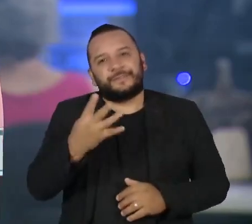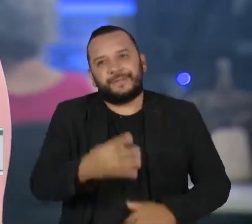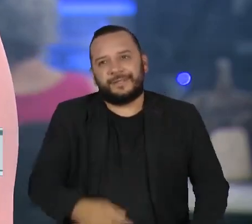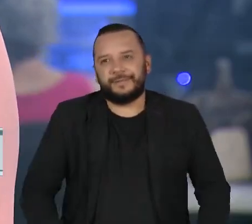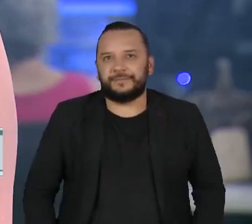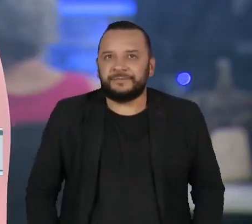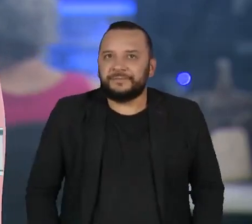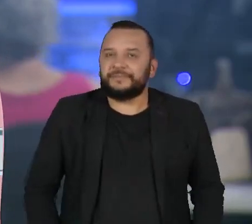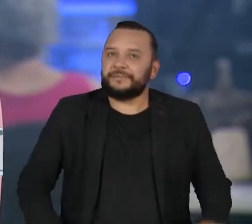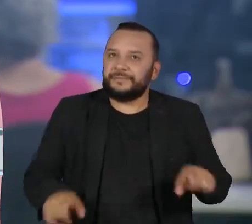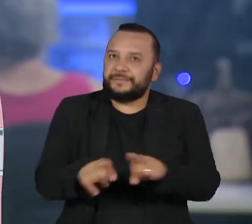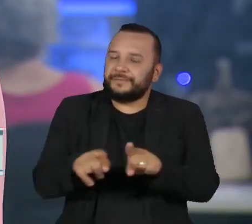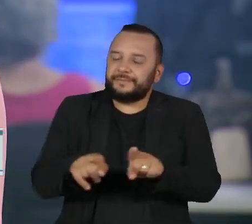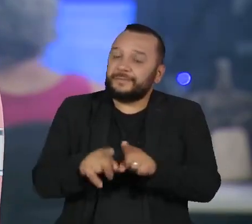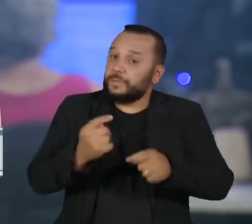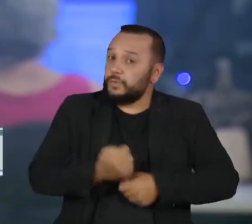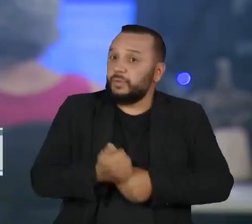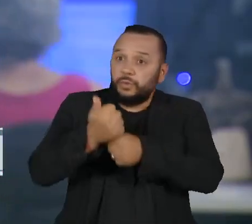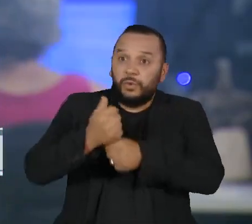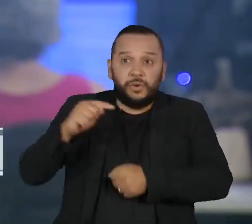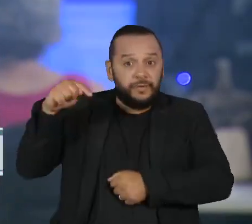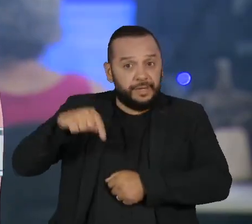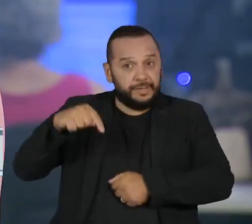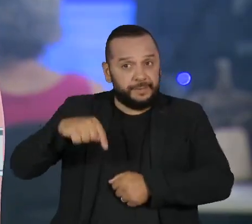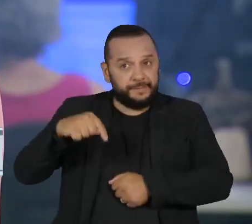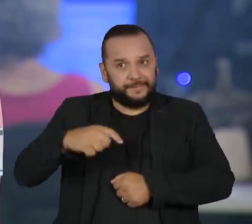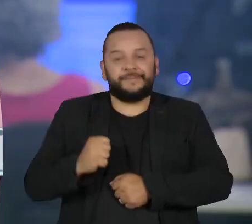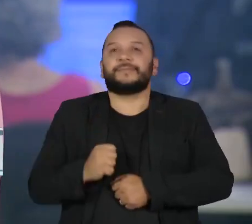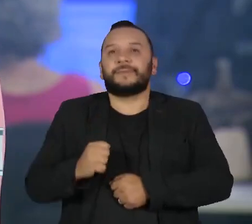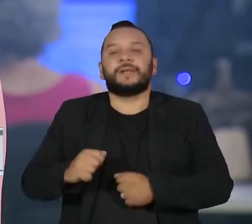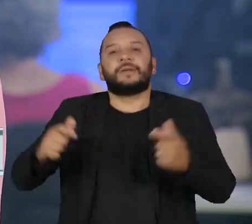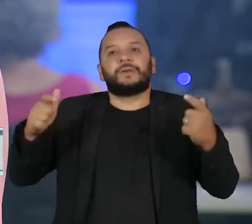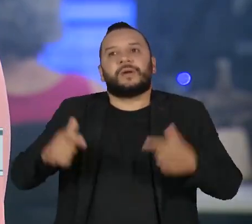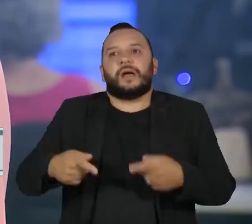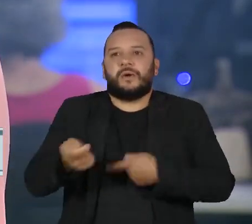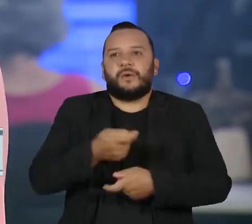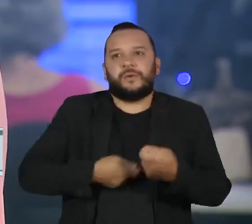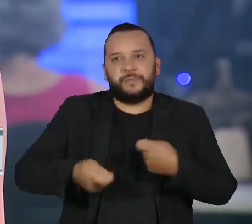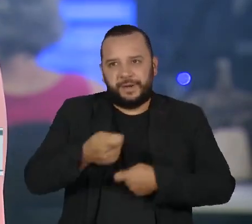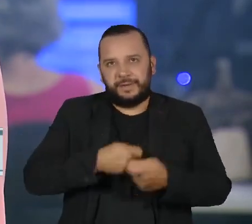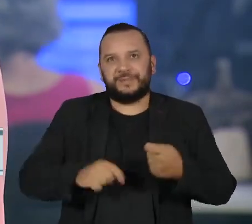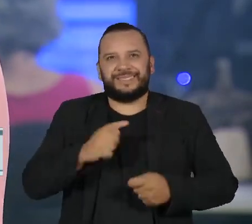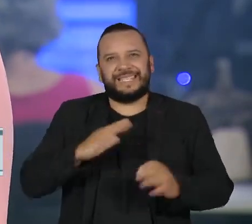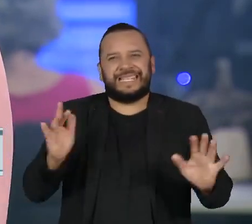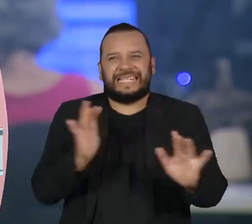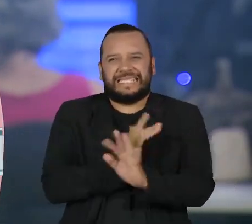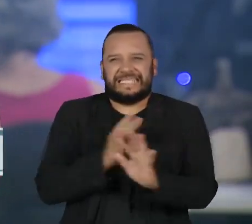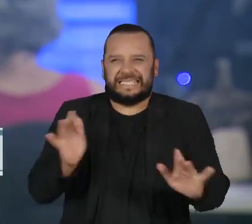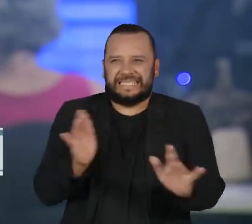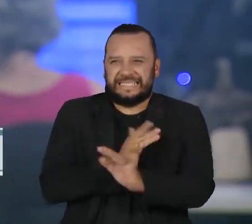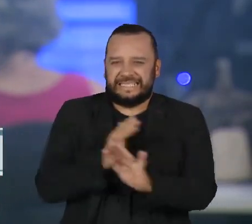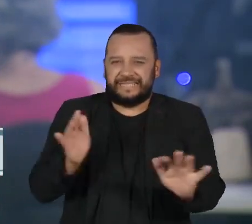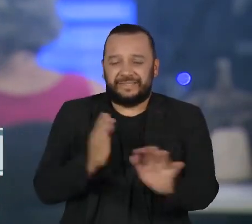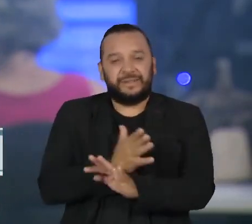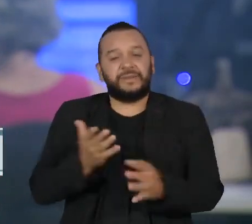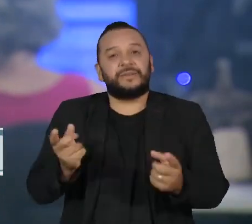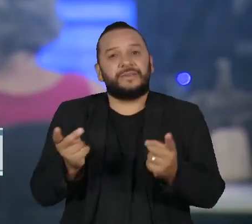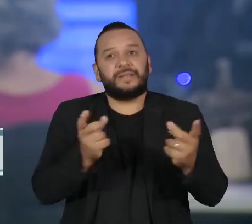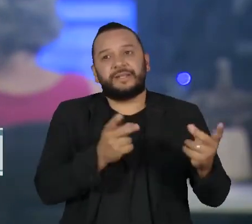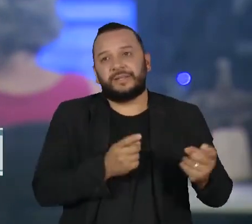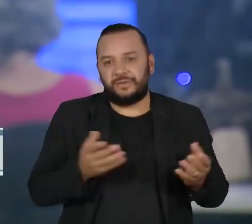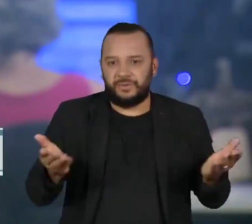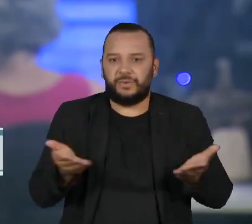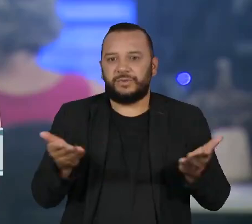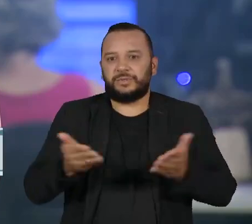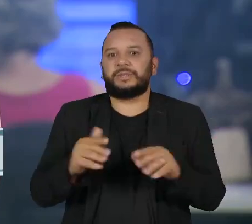E para quem vai passar o ano novo aqui, as regiões tradicionais de comércio ficaram movimentadas hoje. A zona cerealista é uma delas,